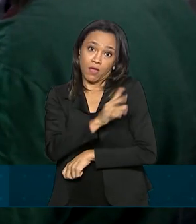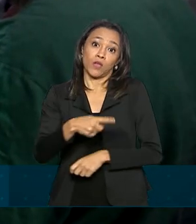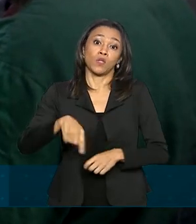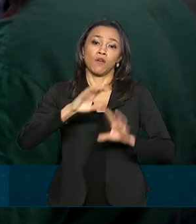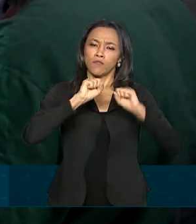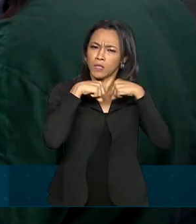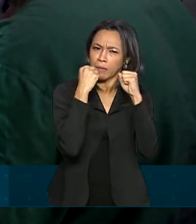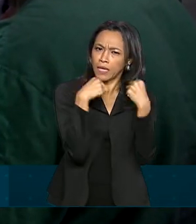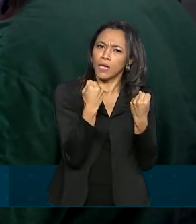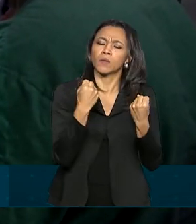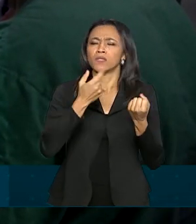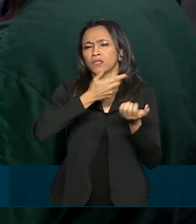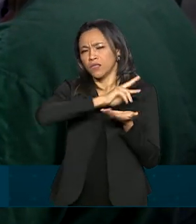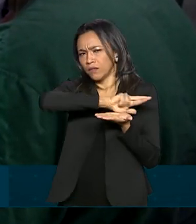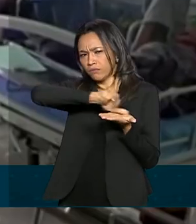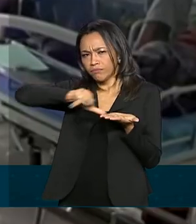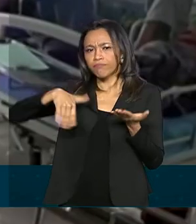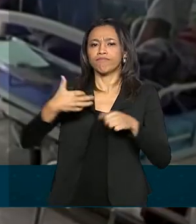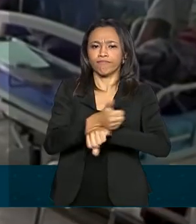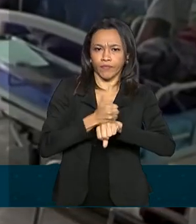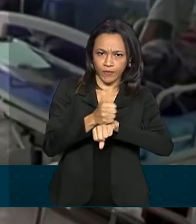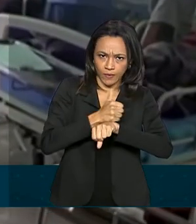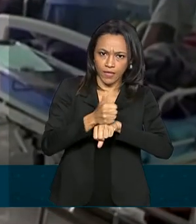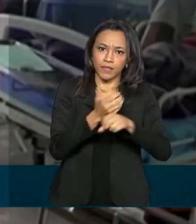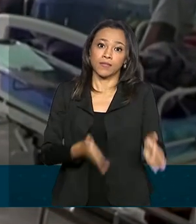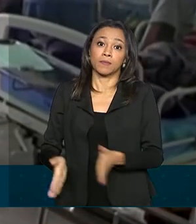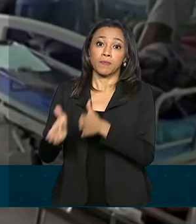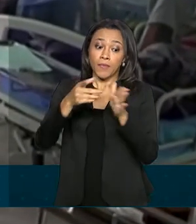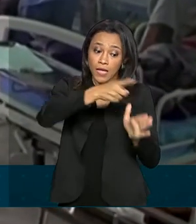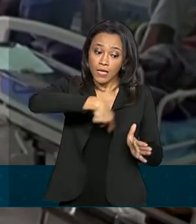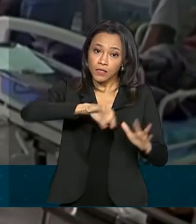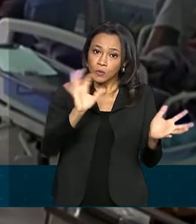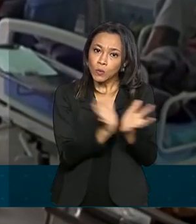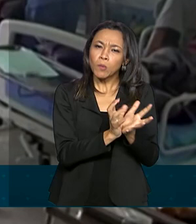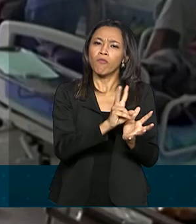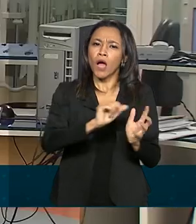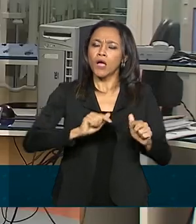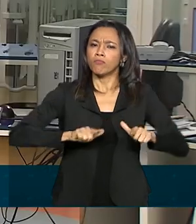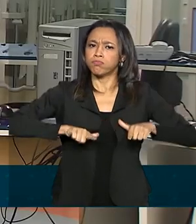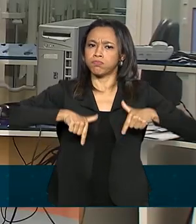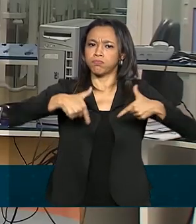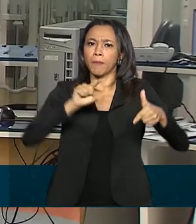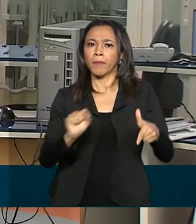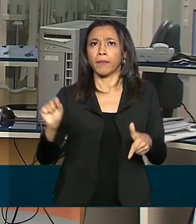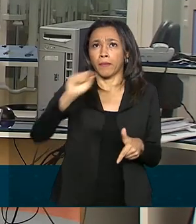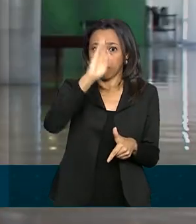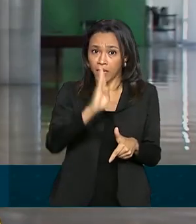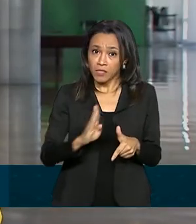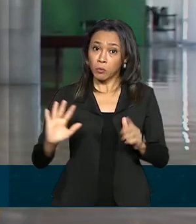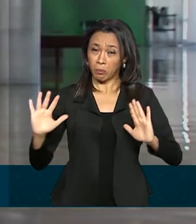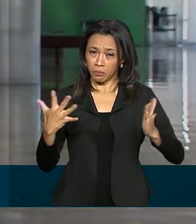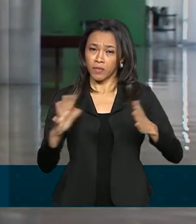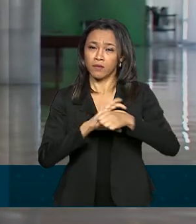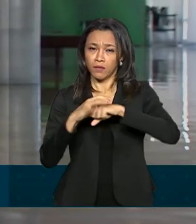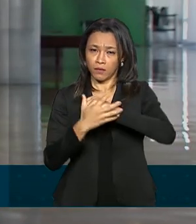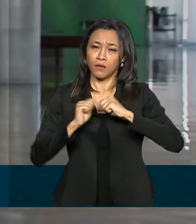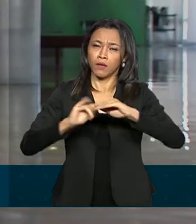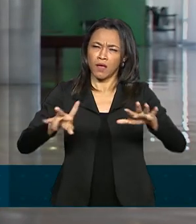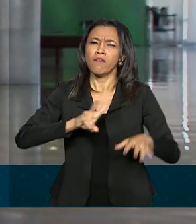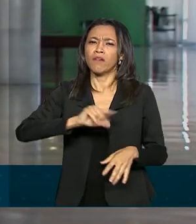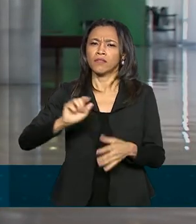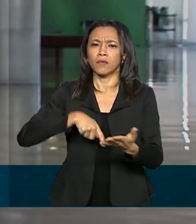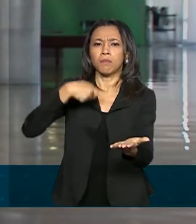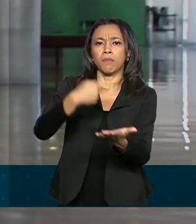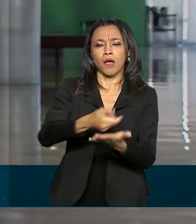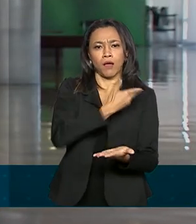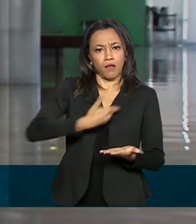fisioterapeutas, entre outros profissionais. Eles vão atuar em todo o país enquanto durar a pandemia e serão pagos